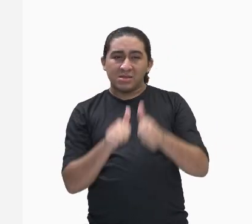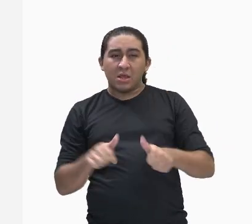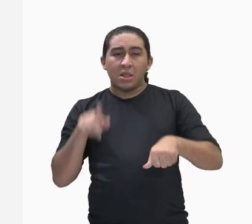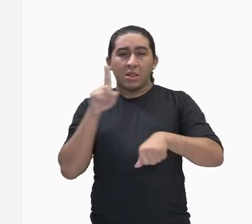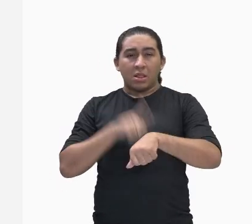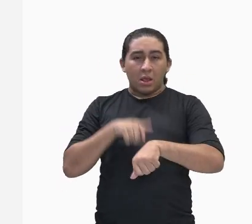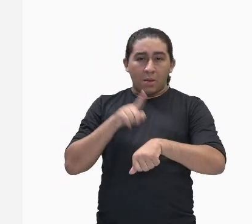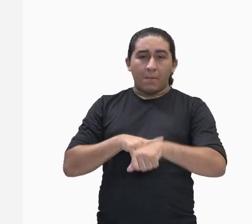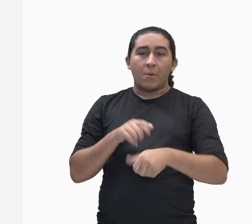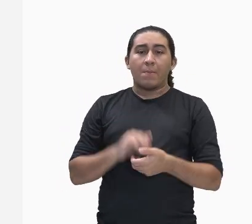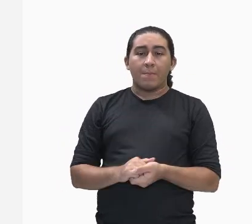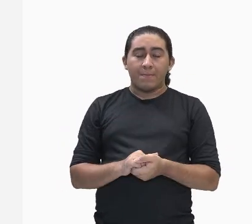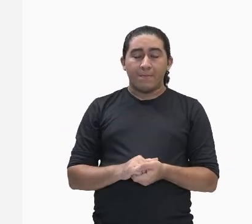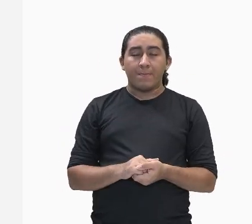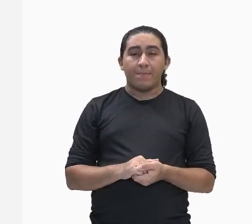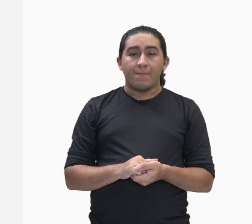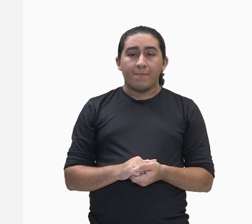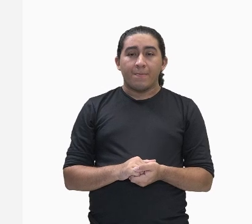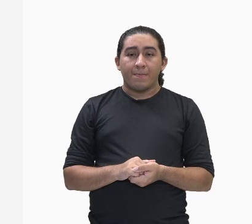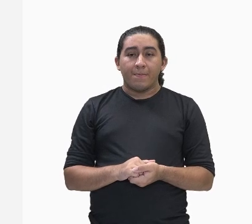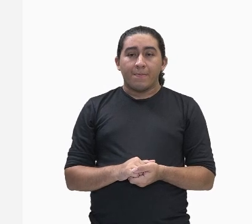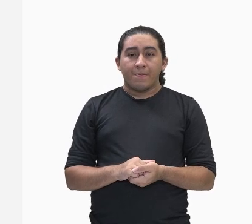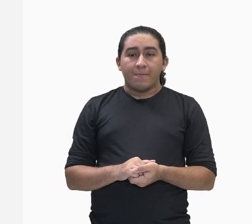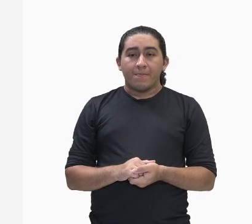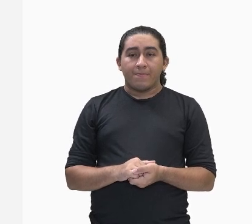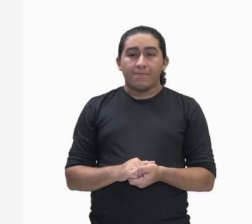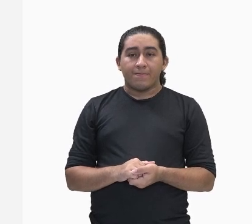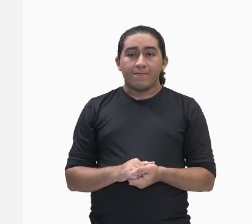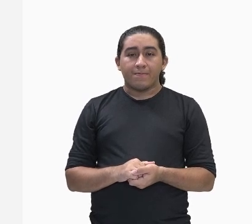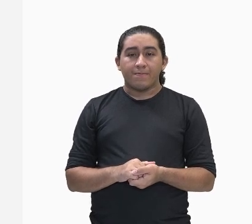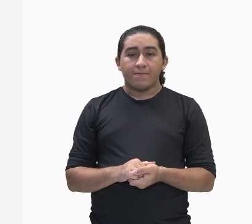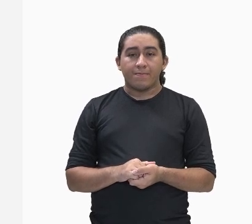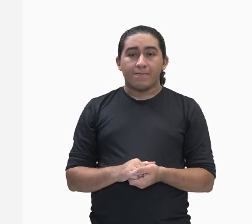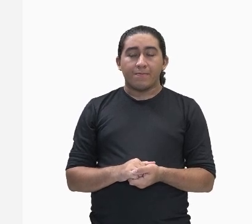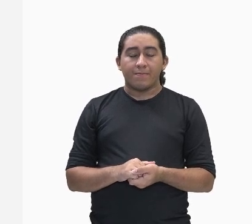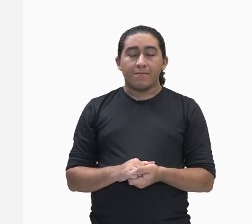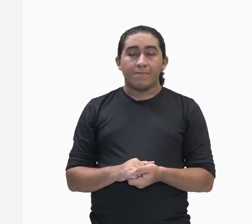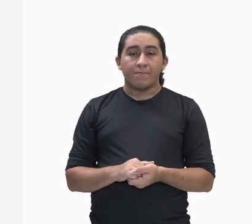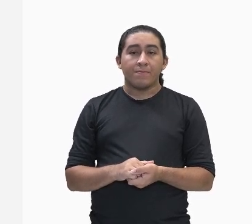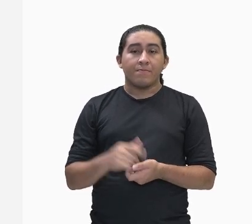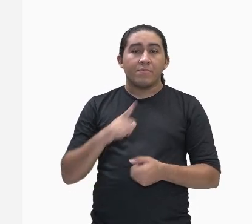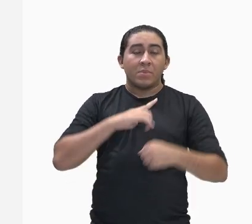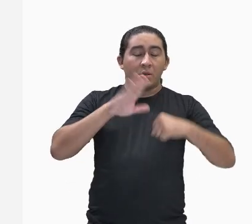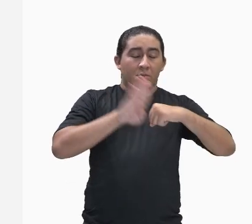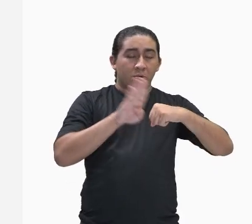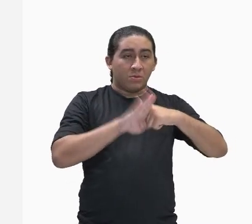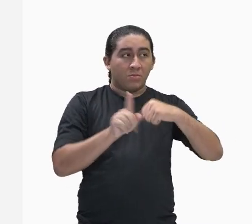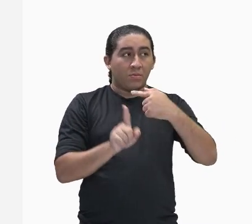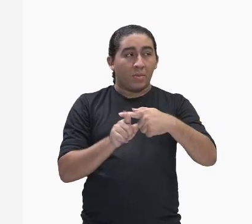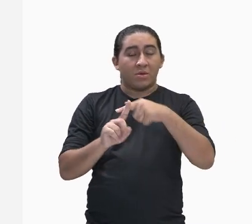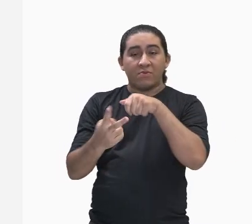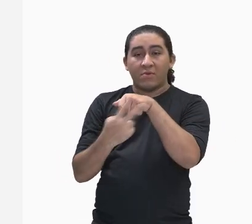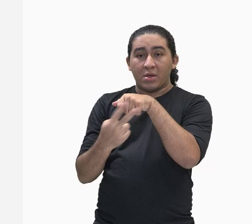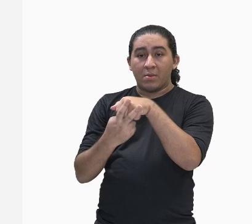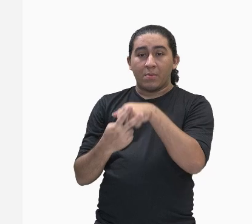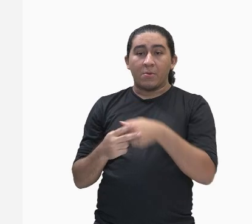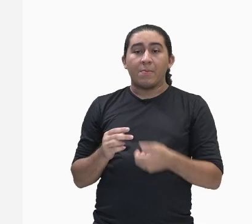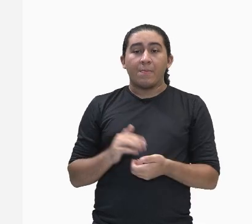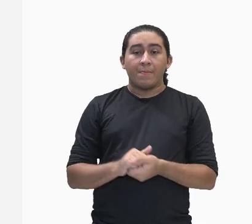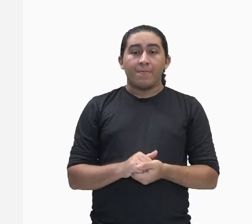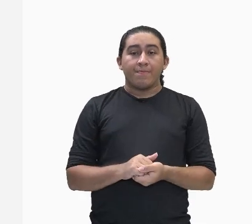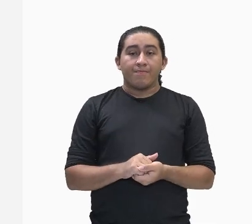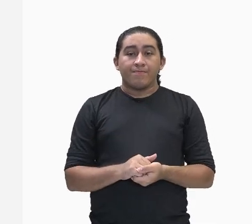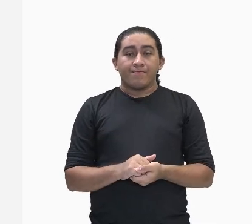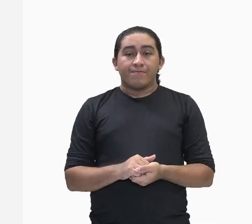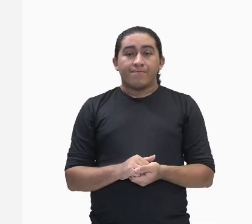tempo passa. Eu tenho um substantivo e tenho um verbo, né? Tempo passa.